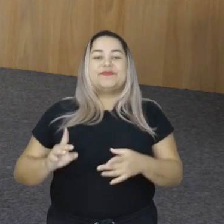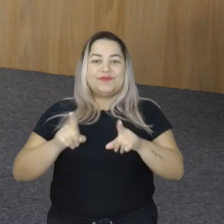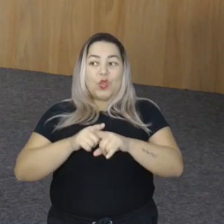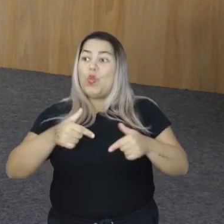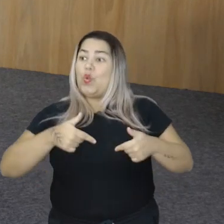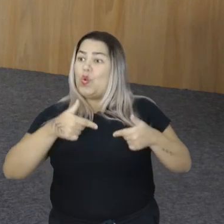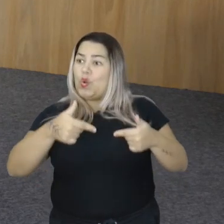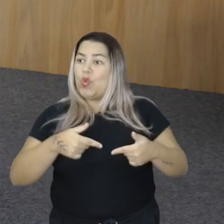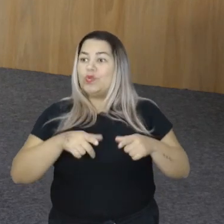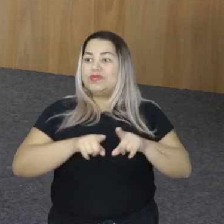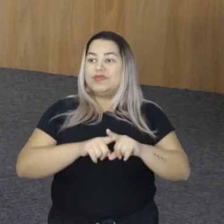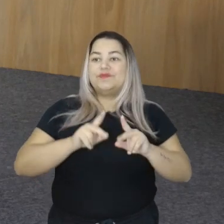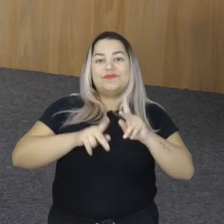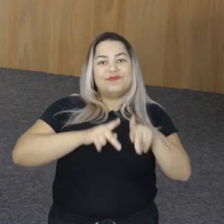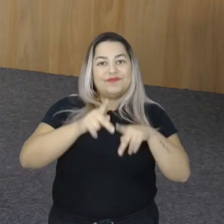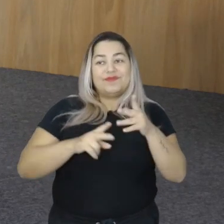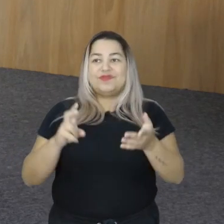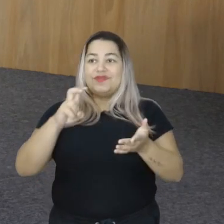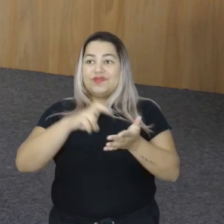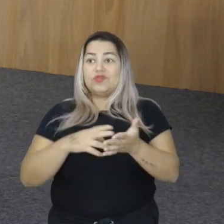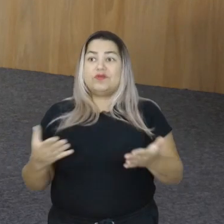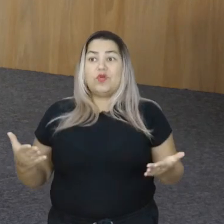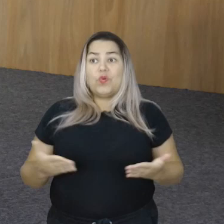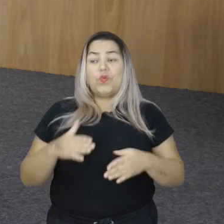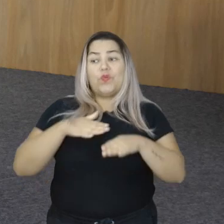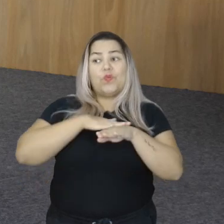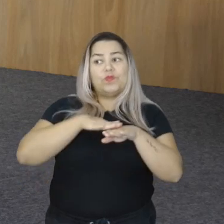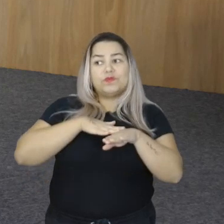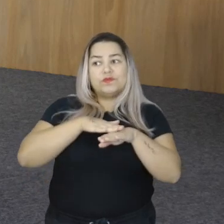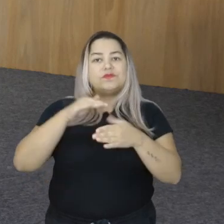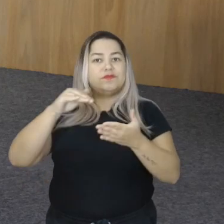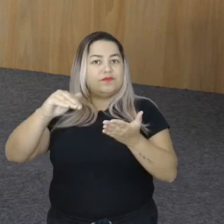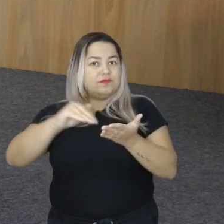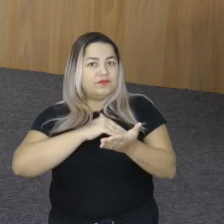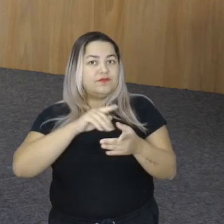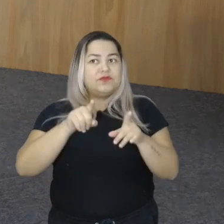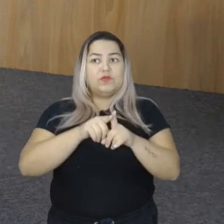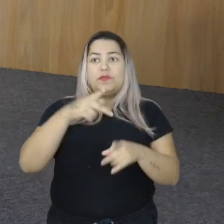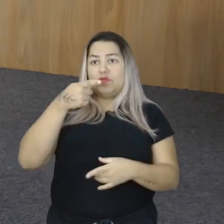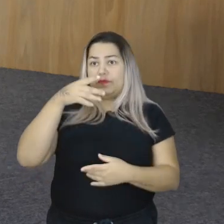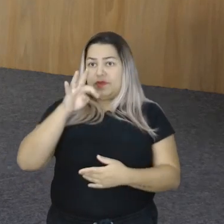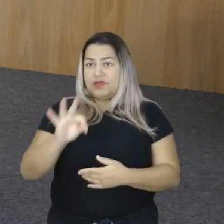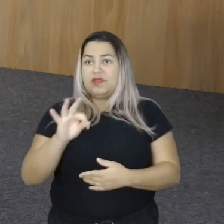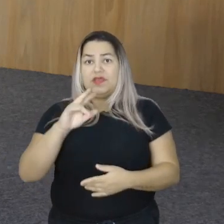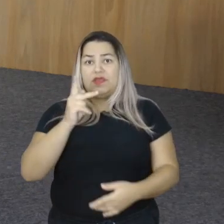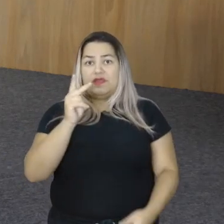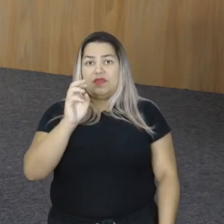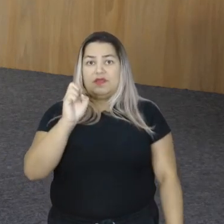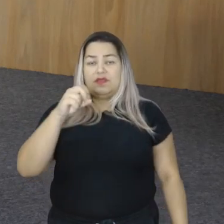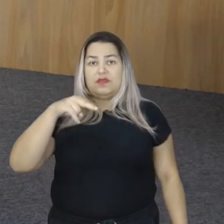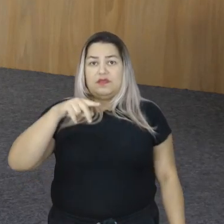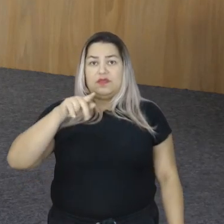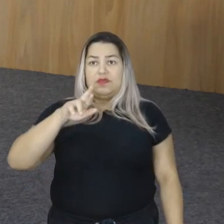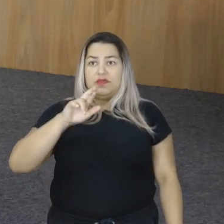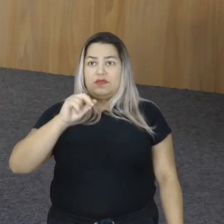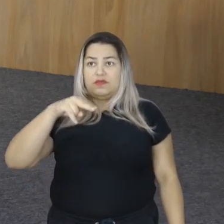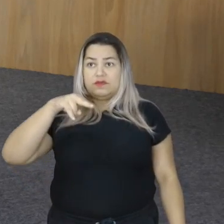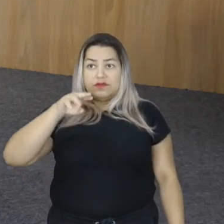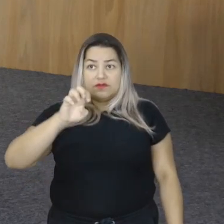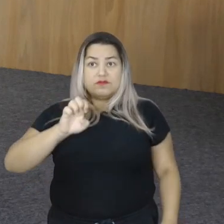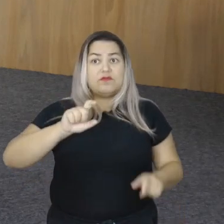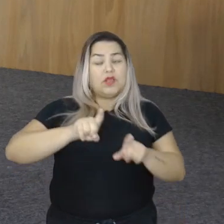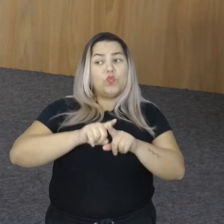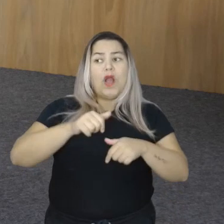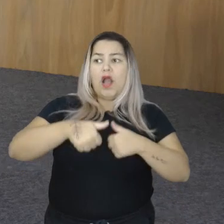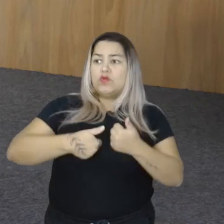popular na sua manhã. Na edição de hoje a gente conversa com o secretário-geral do PT, Henrique Fontana. Ele faz um balanço